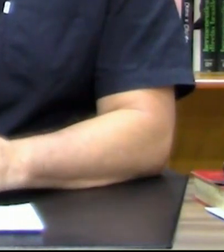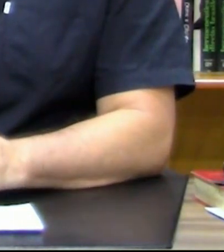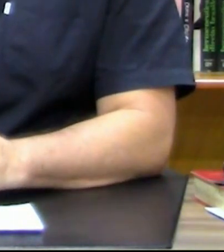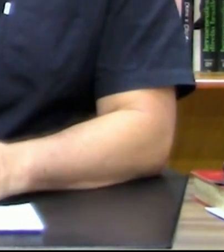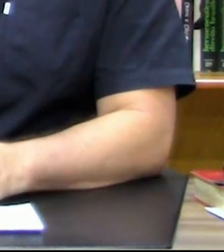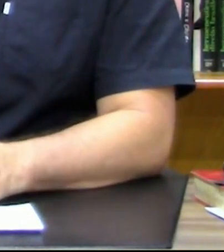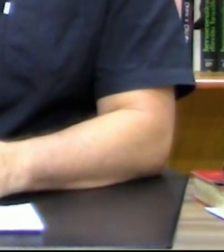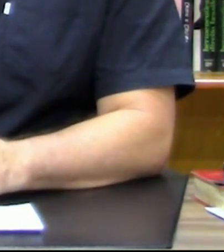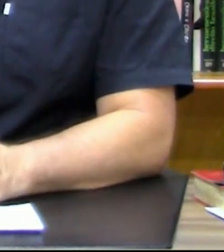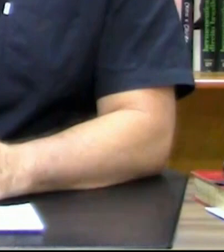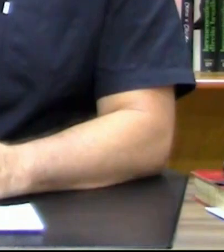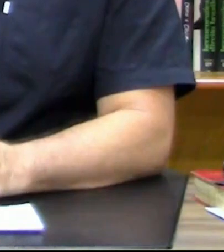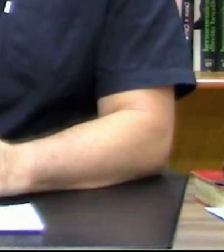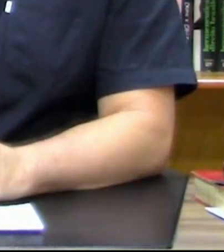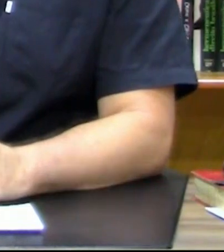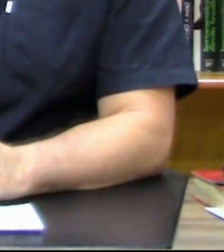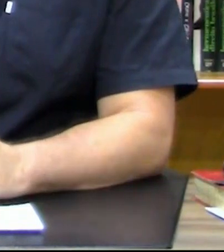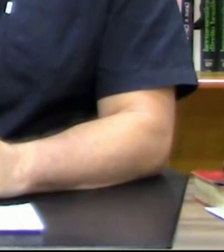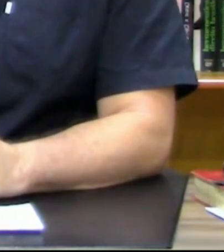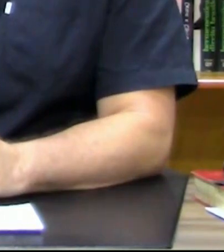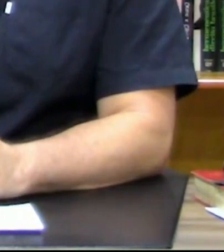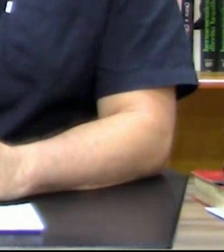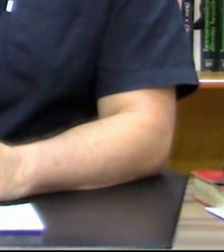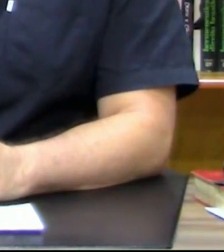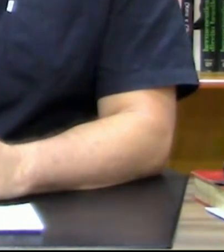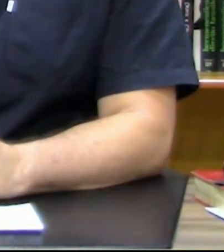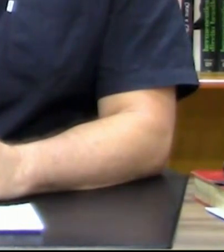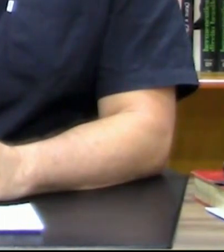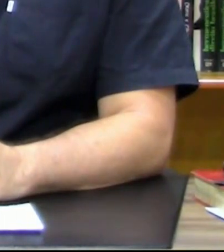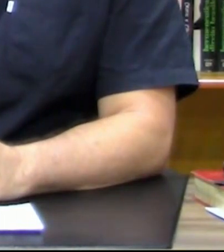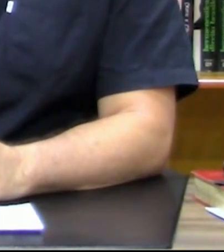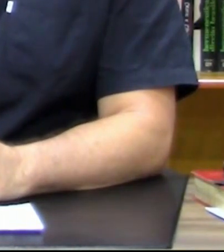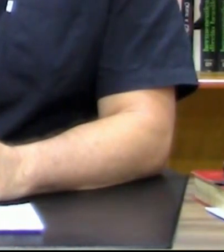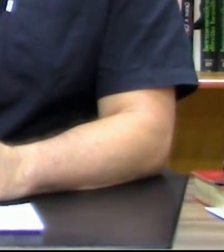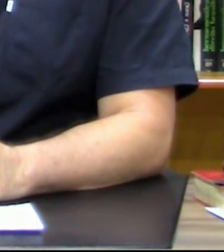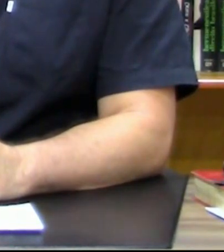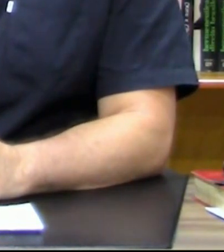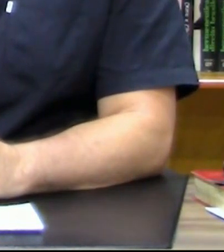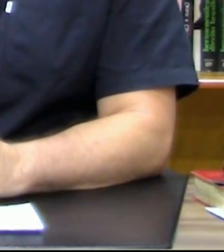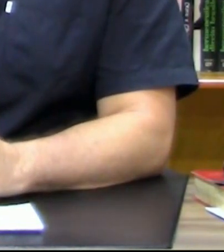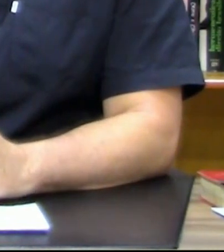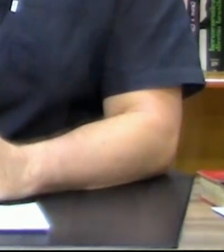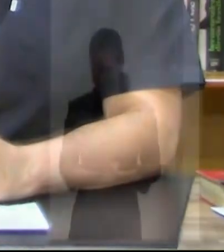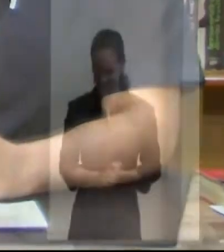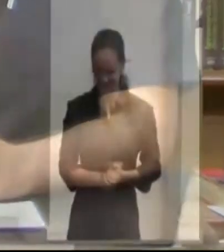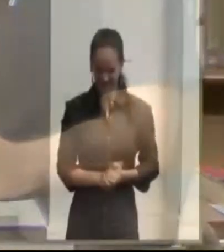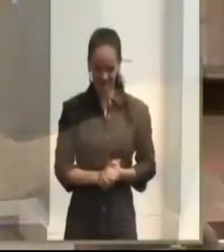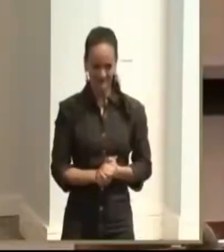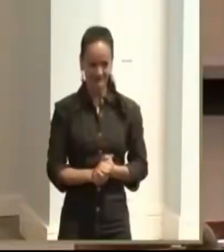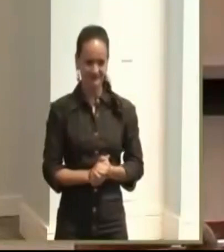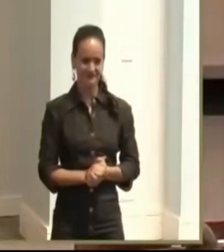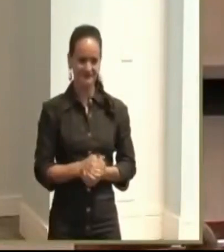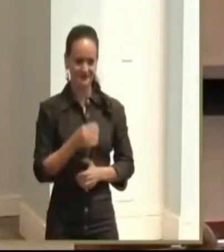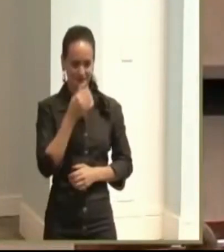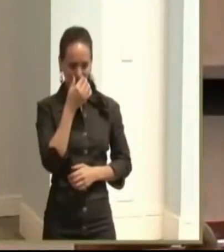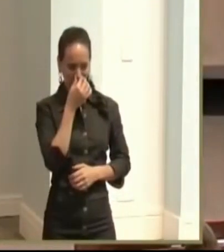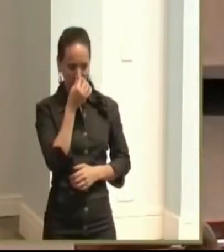orar, confiar e dar prosseguimento na obra do Senhor. Que Deus o abençoe. Um bom culto.